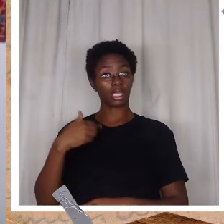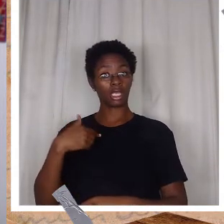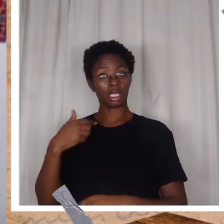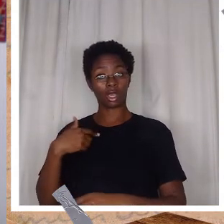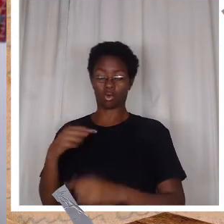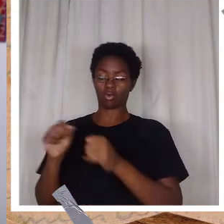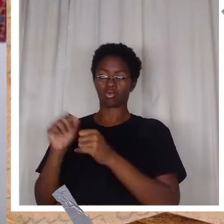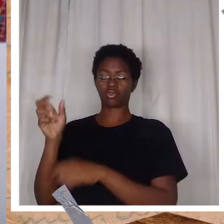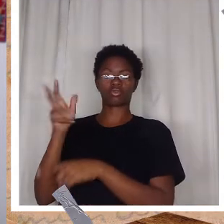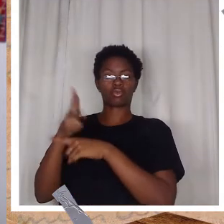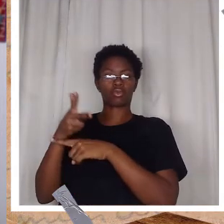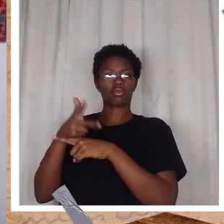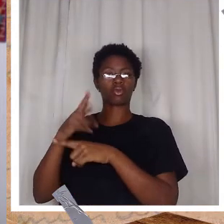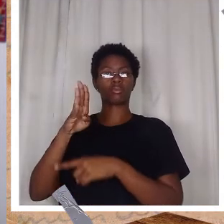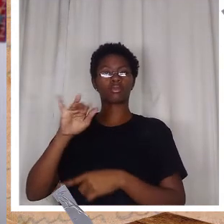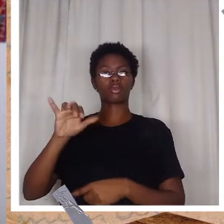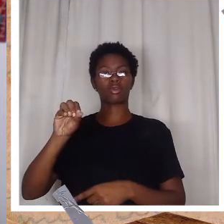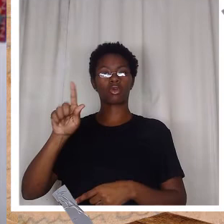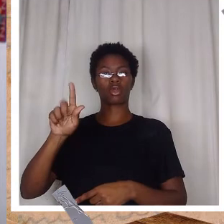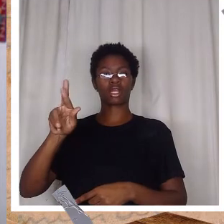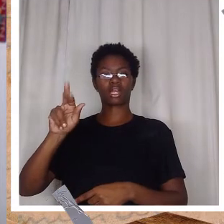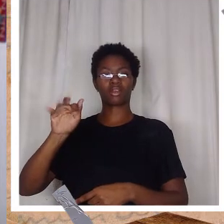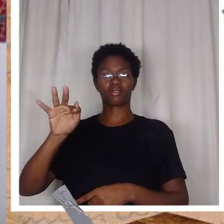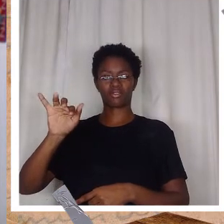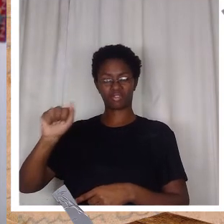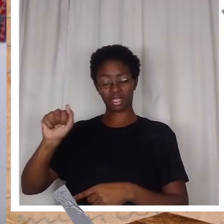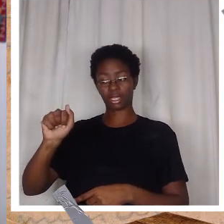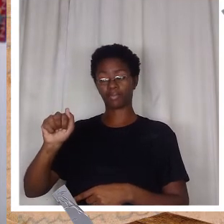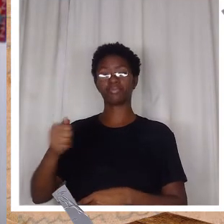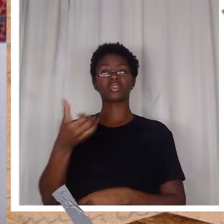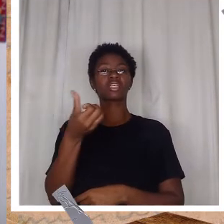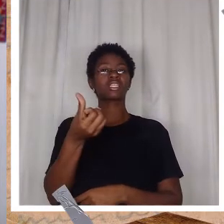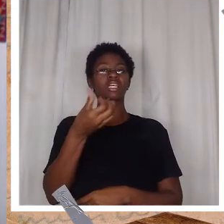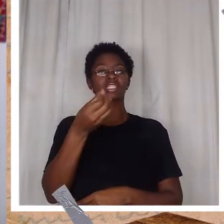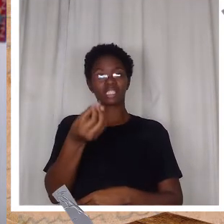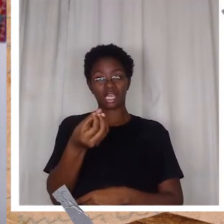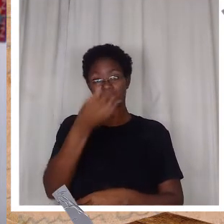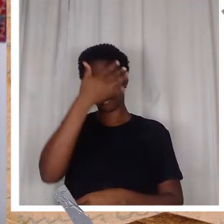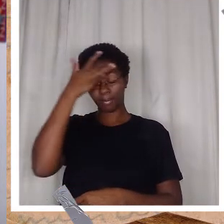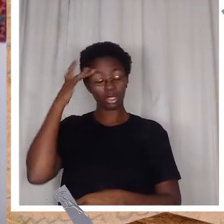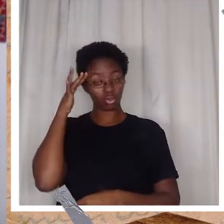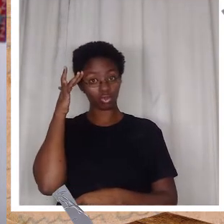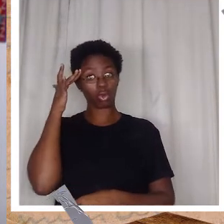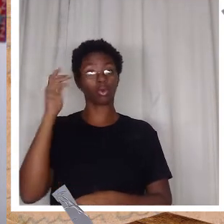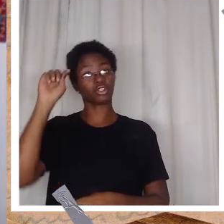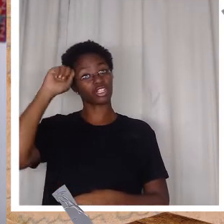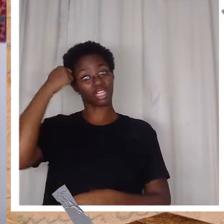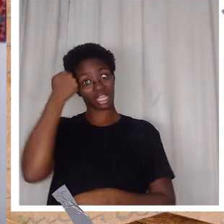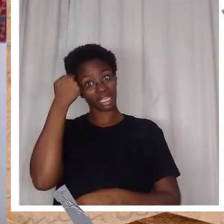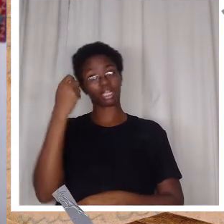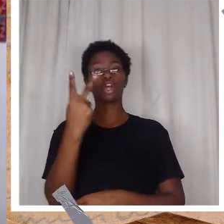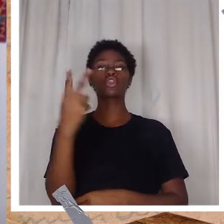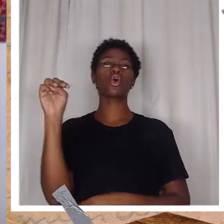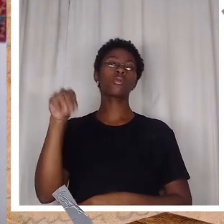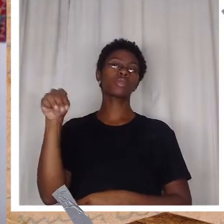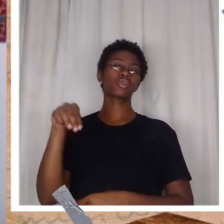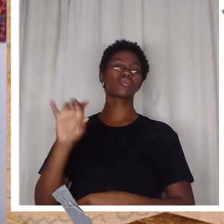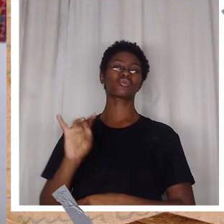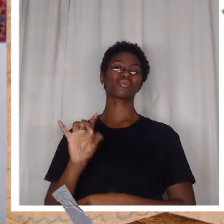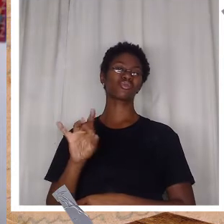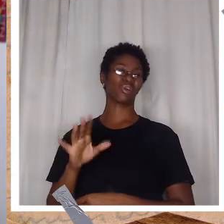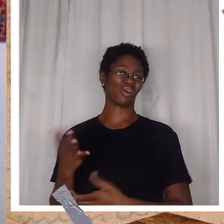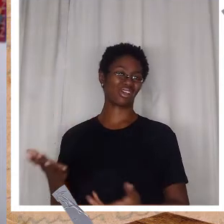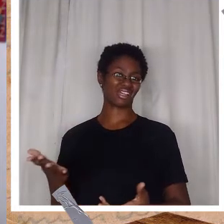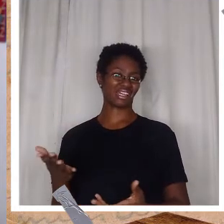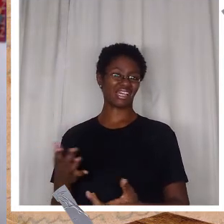cinebiografei 60 personalidades negras, com 2 minutos cada um. Foi um desafio muito grande, porque a gente tinha